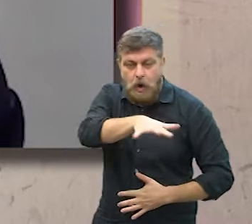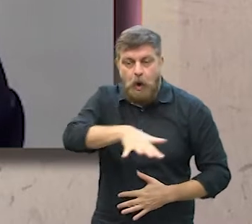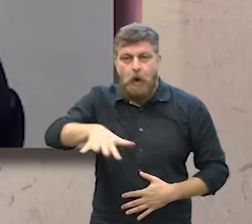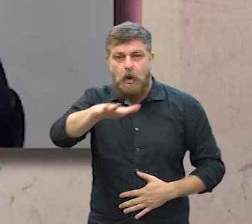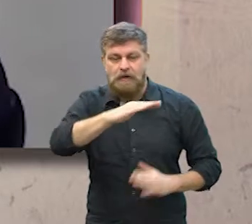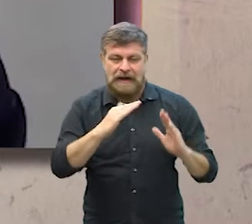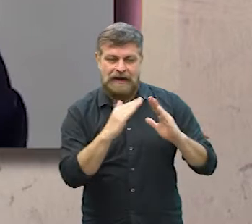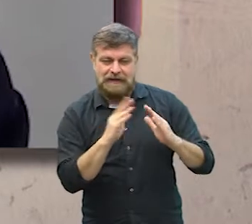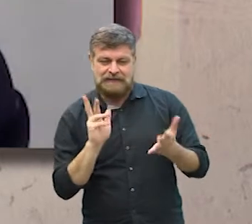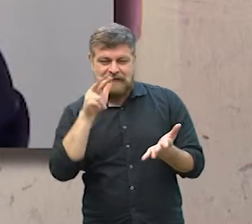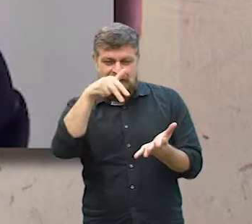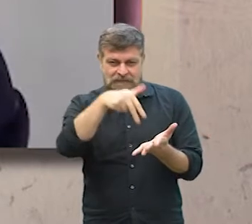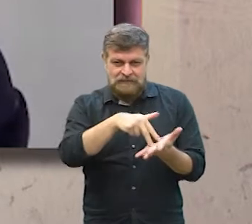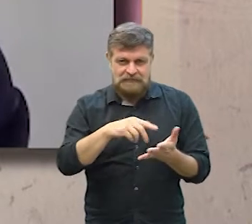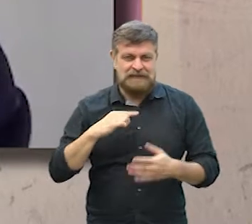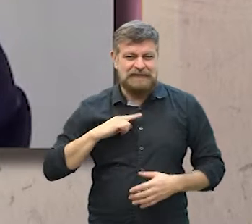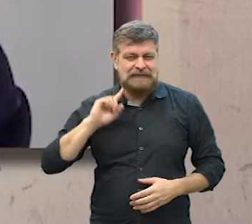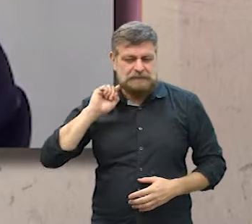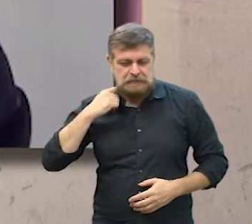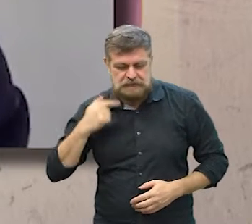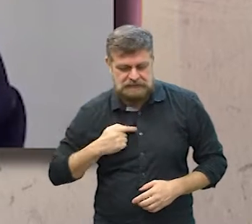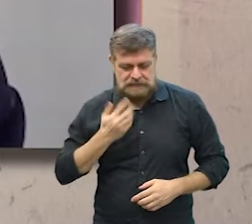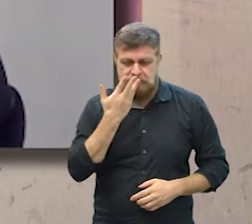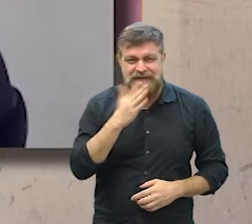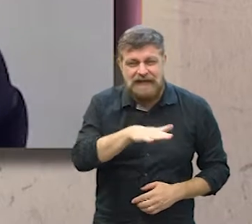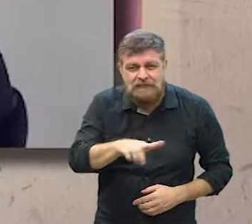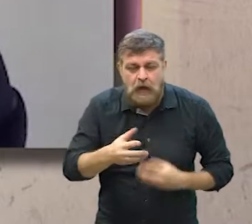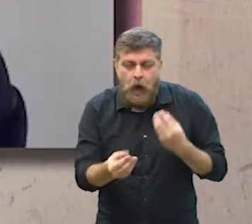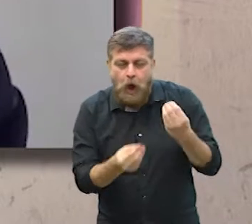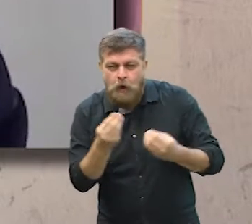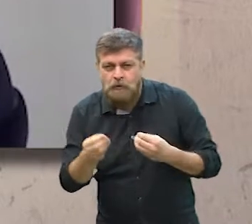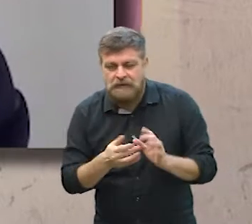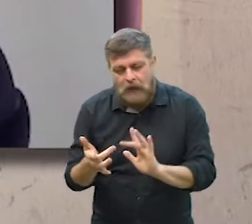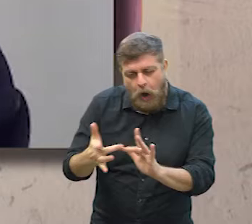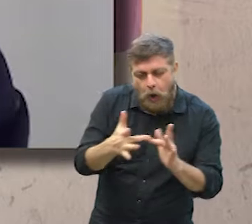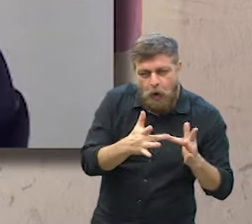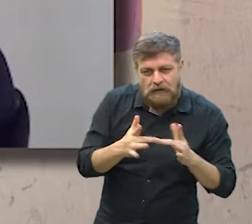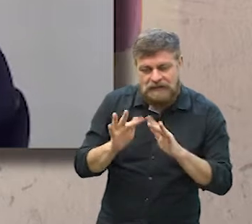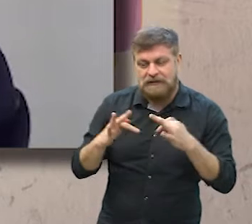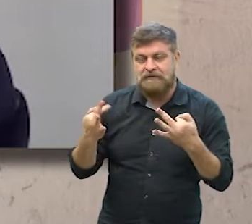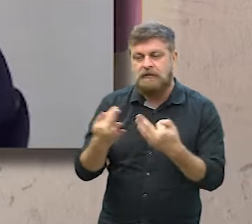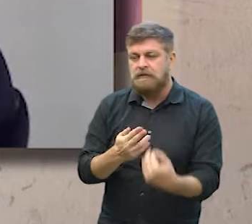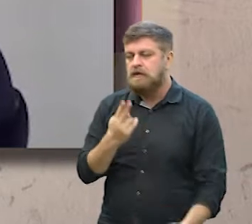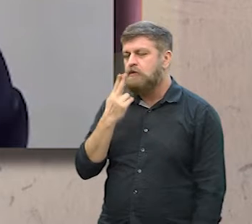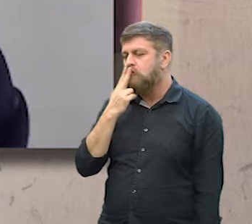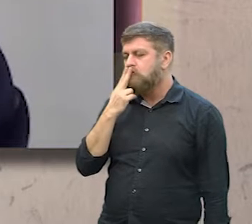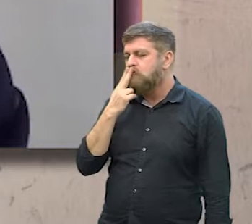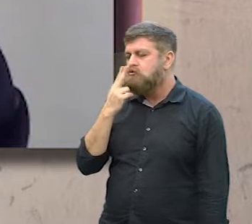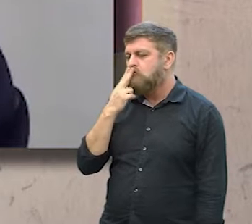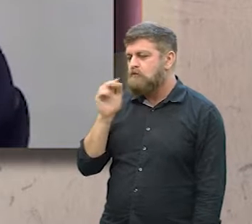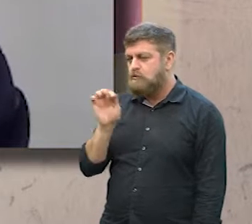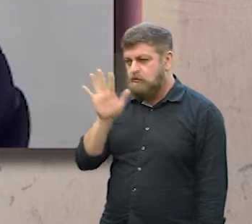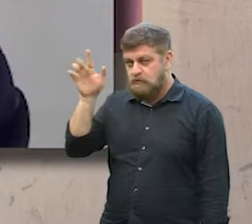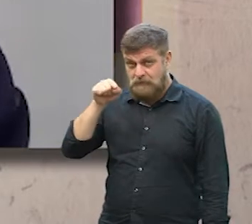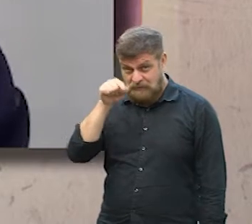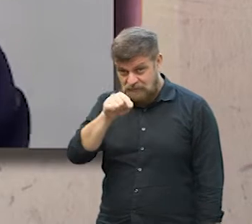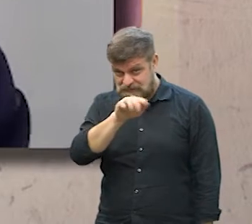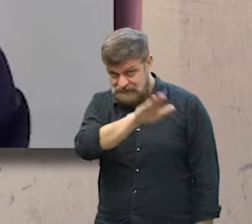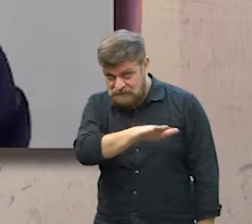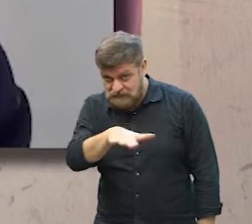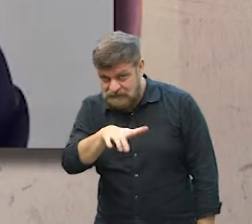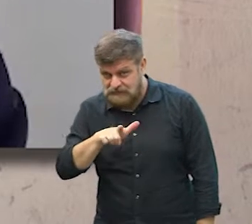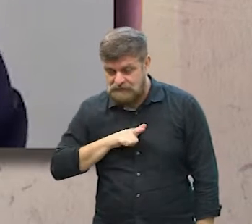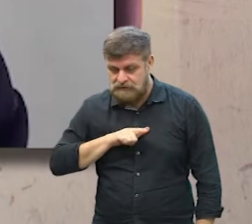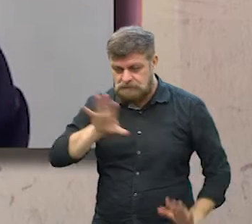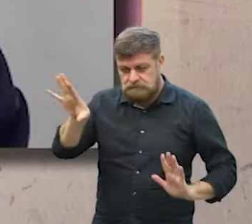daquele ambiente, de outros fatores, se você teve muita infecção na infância, etc., se tua família fumou ou não enquanto você era